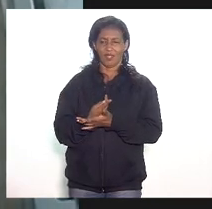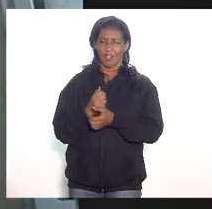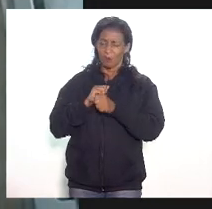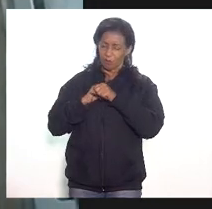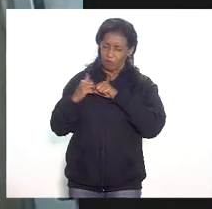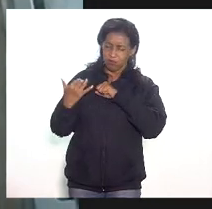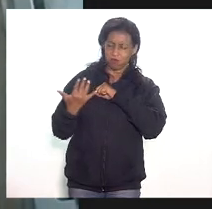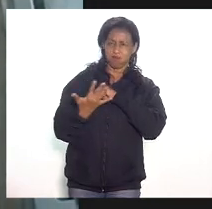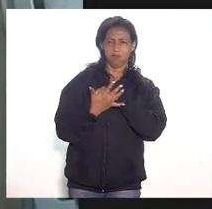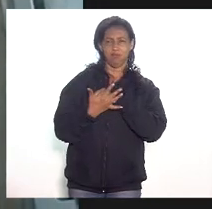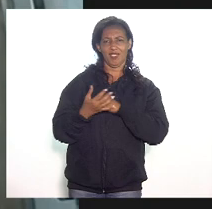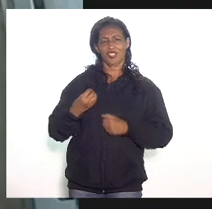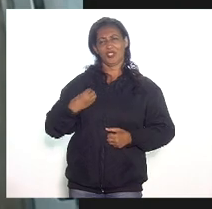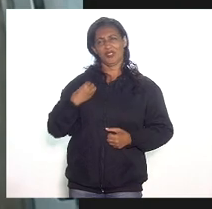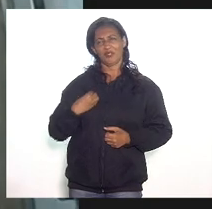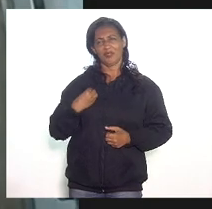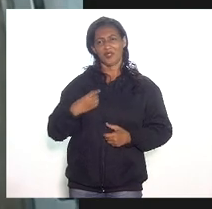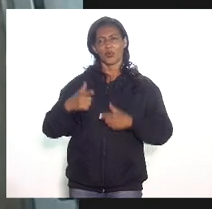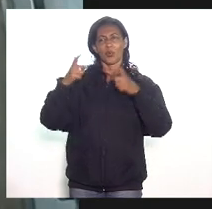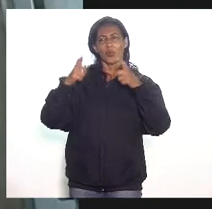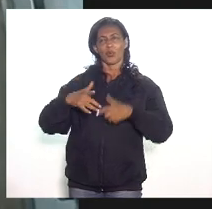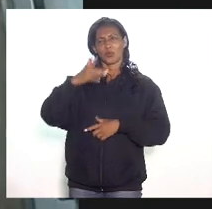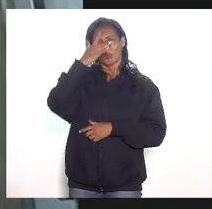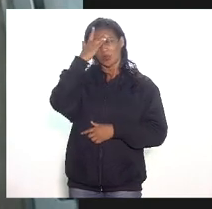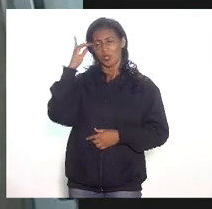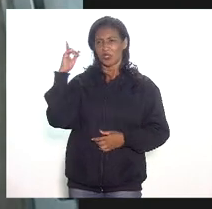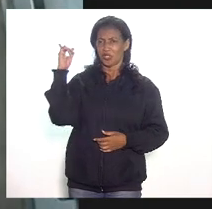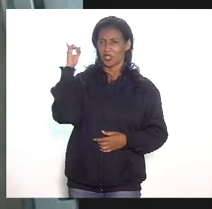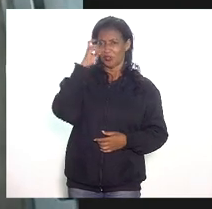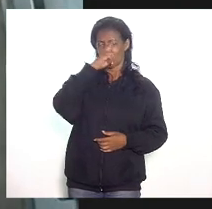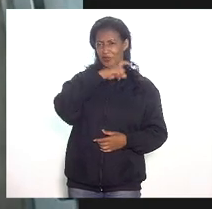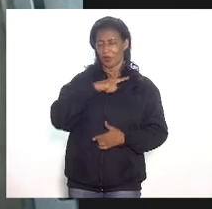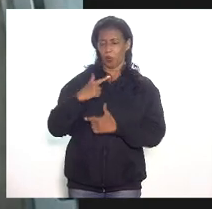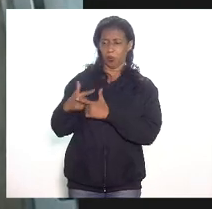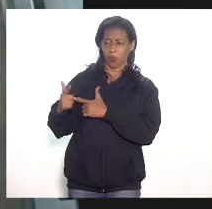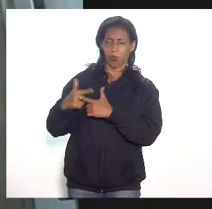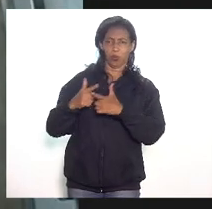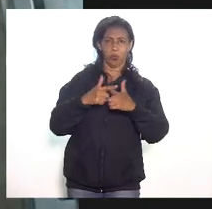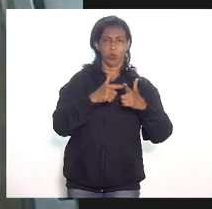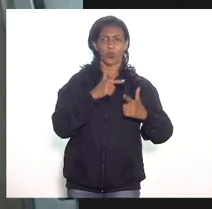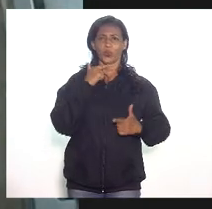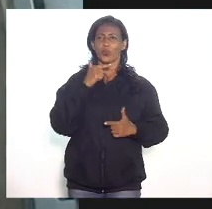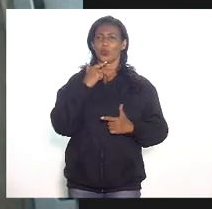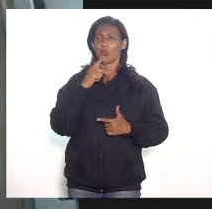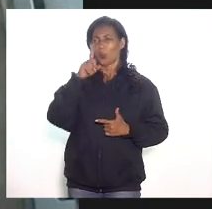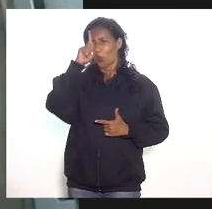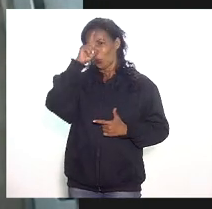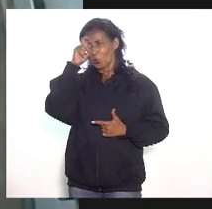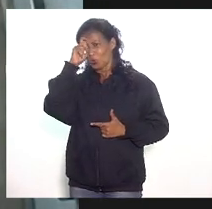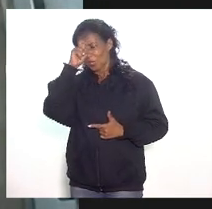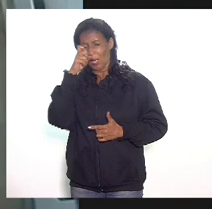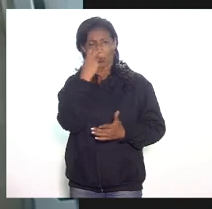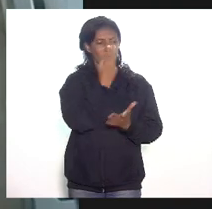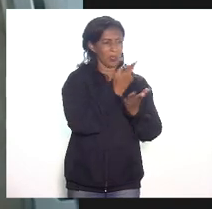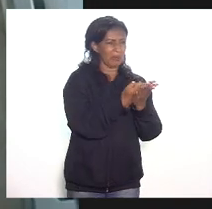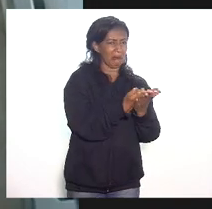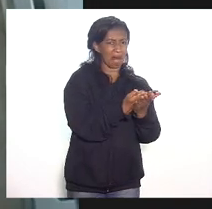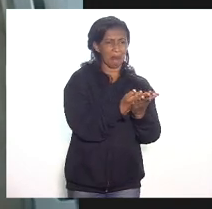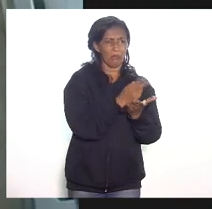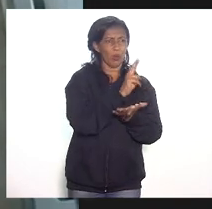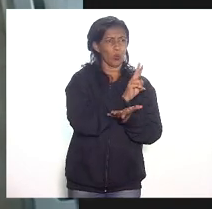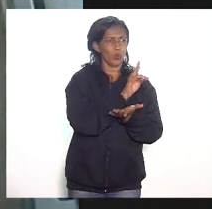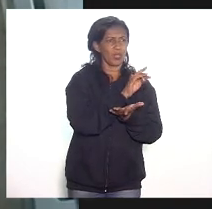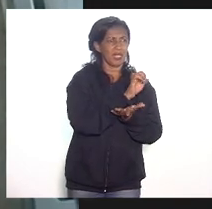pandemia, onde a população está aí com uma dificuldade muito grande, não consegue ser atendido, não tem leito de UTI, não